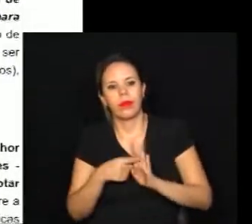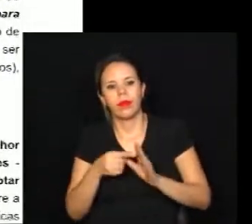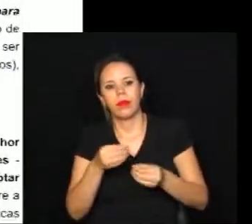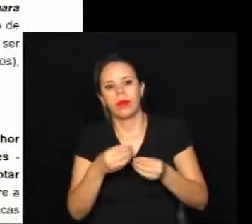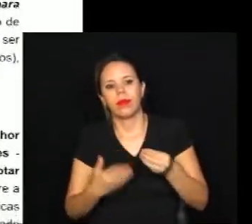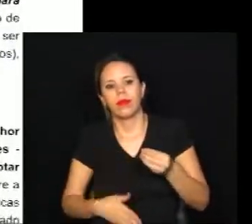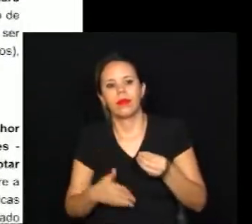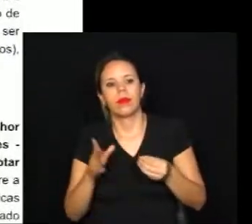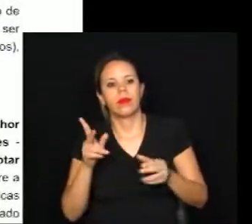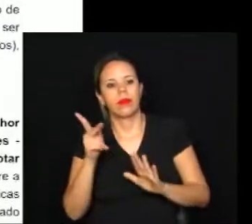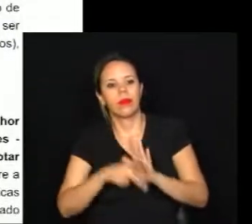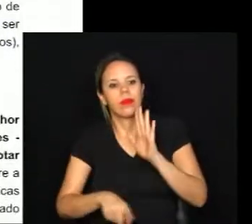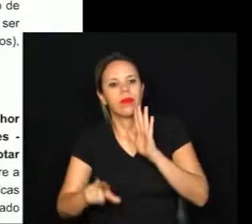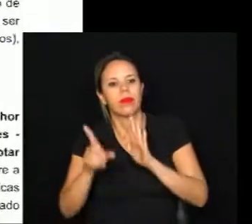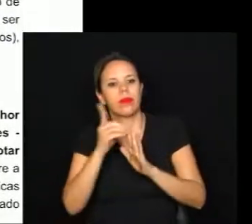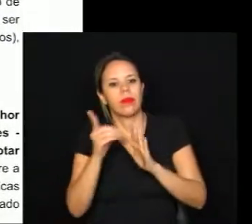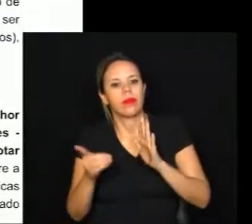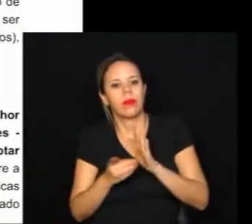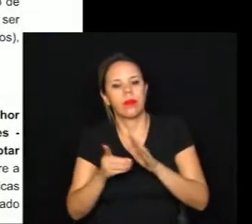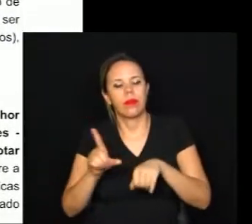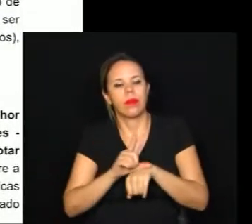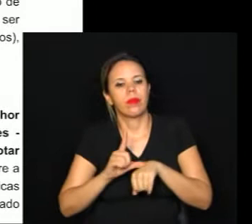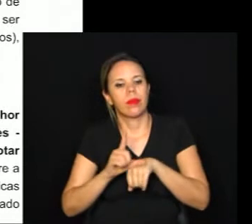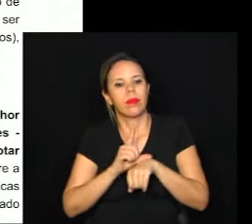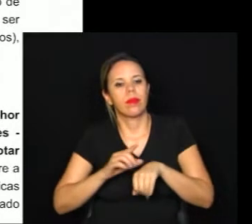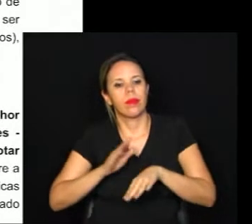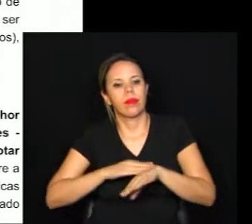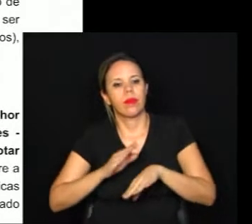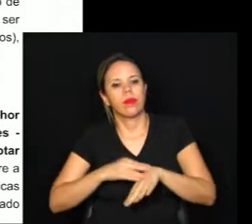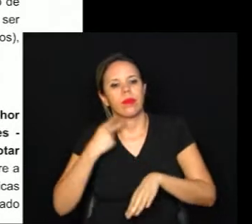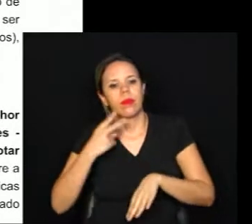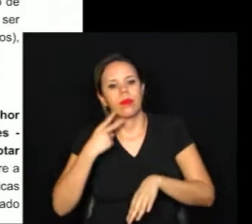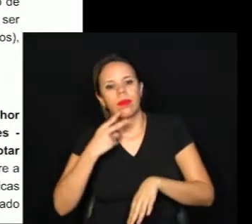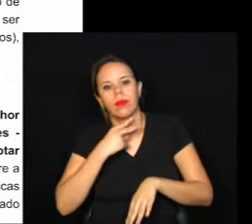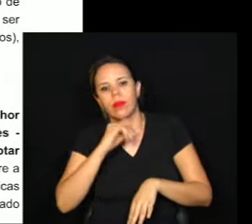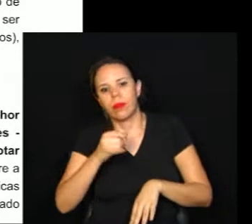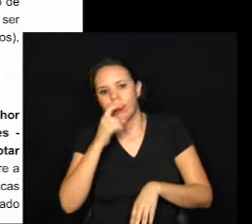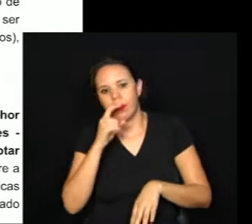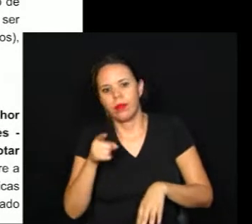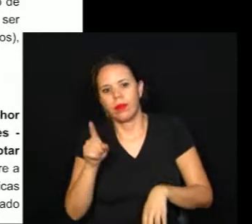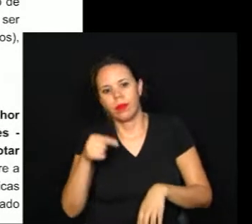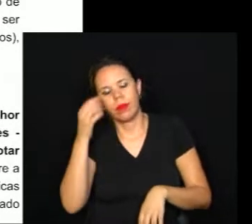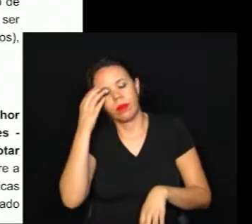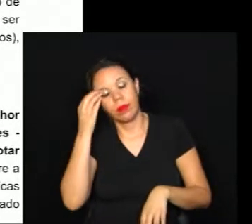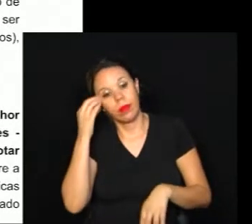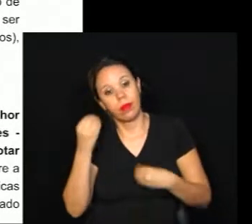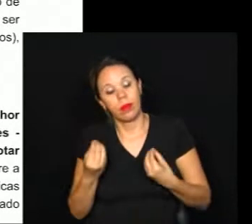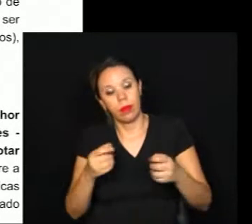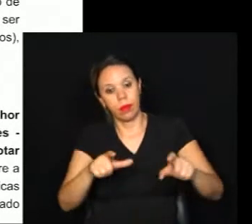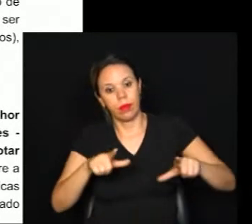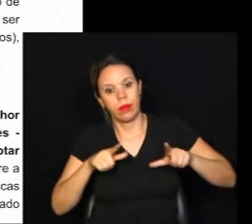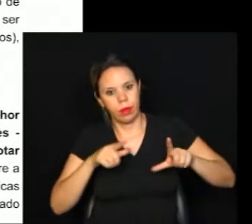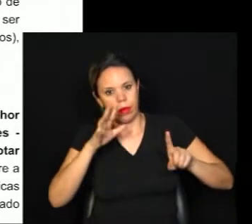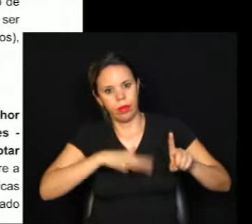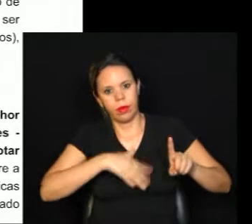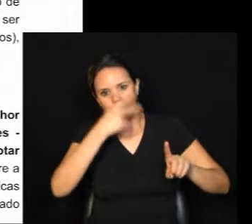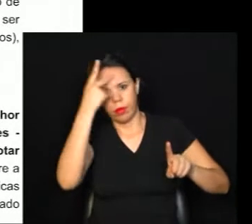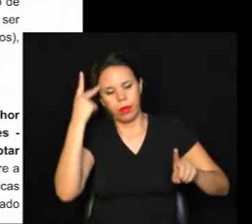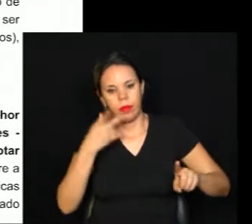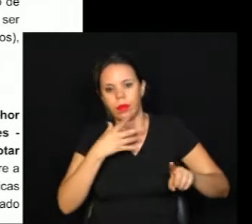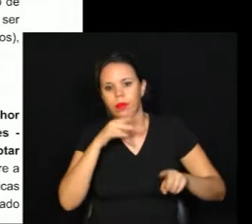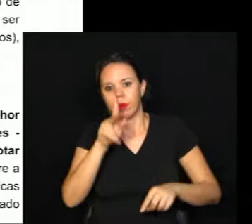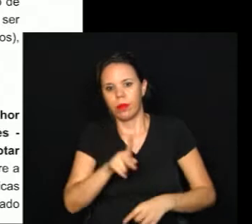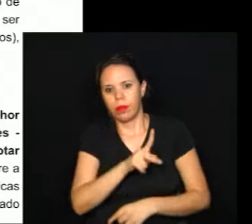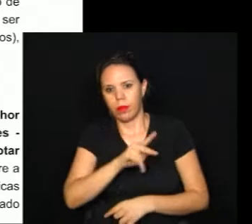pauta, que é o projeto de decreto legislativo de autoria do vereador Jorge Schneider. Ele concede o título de cidadão campineiro ao padre